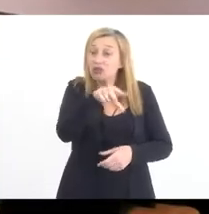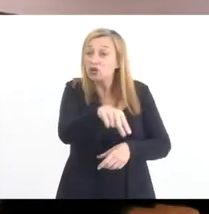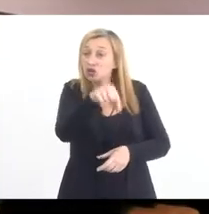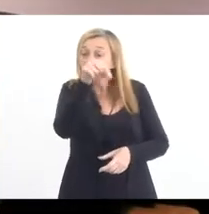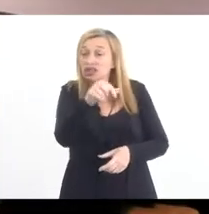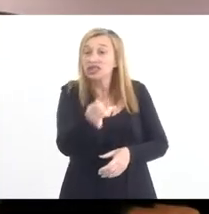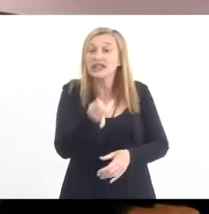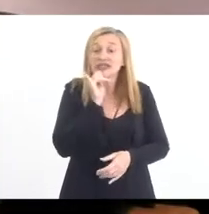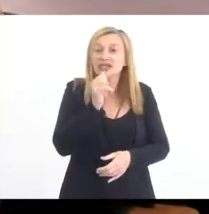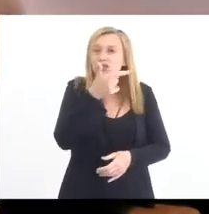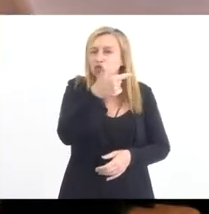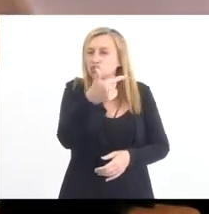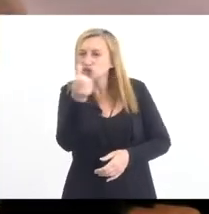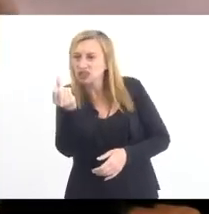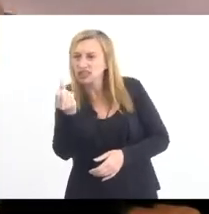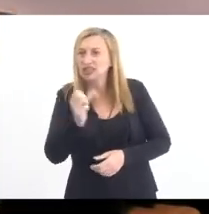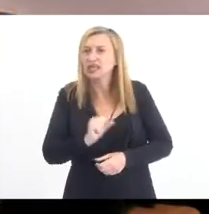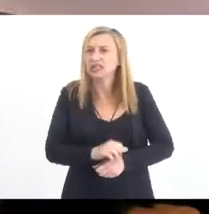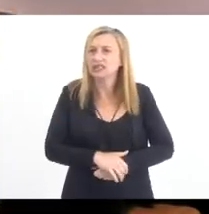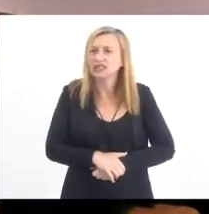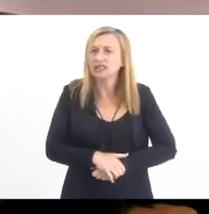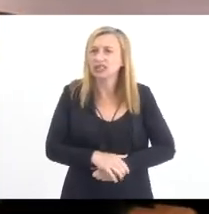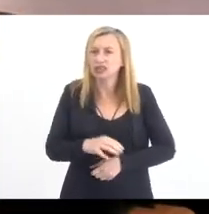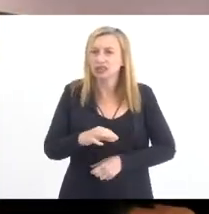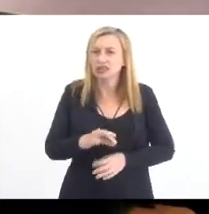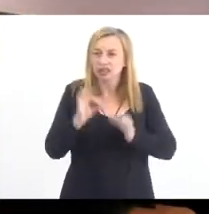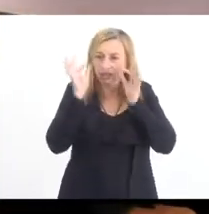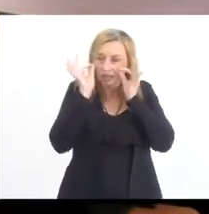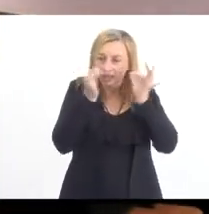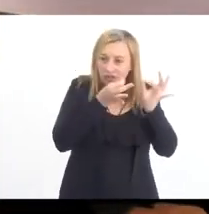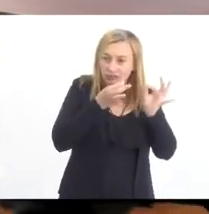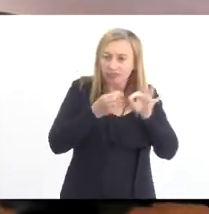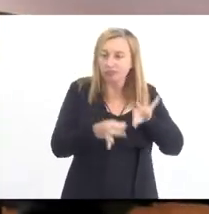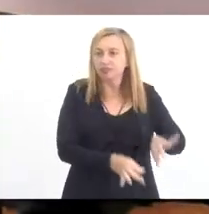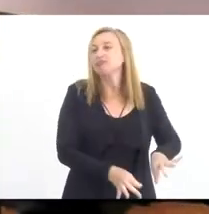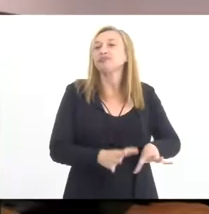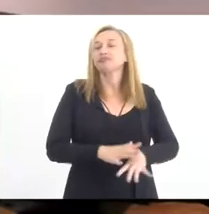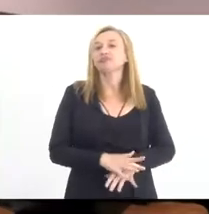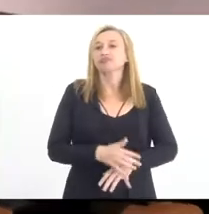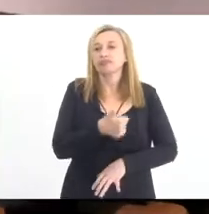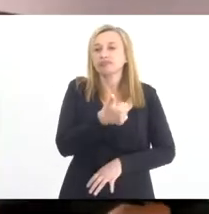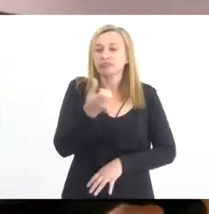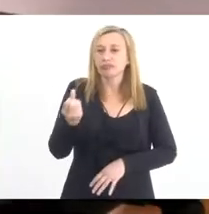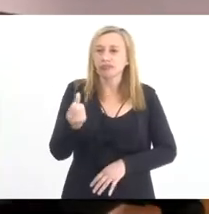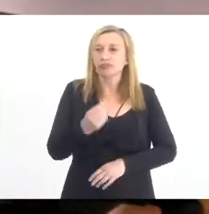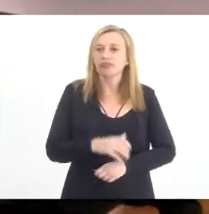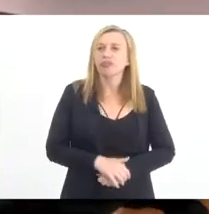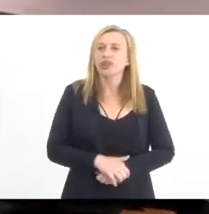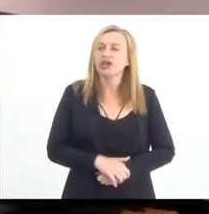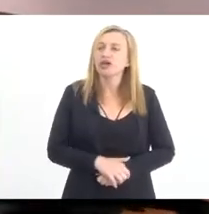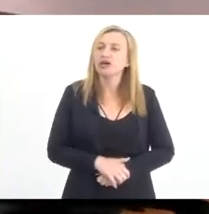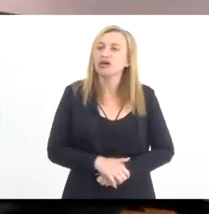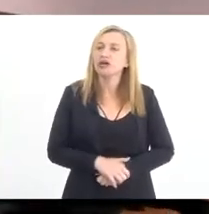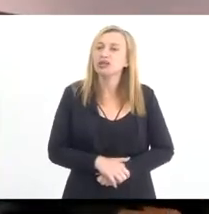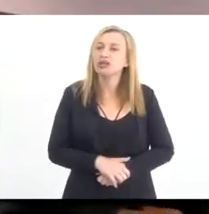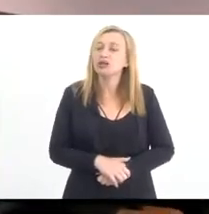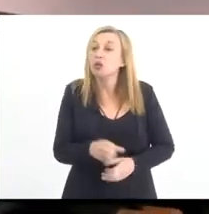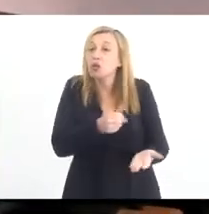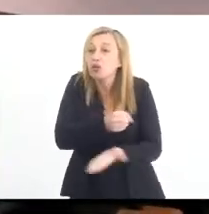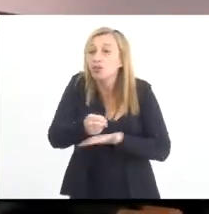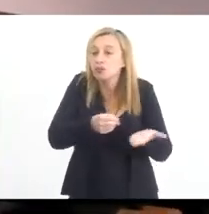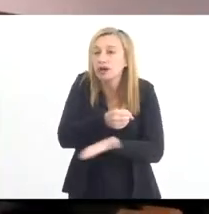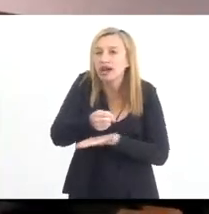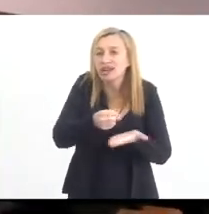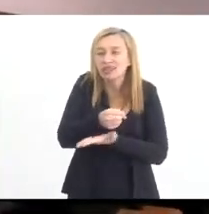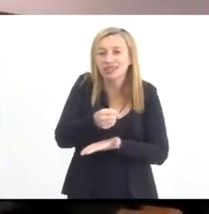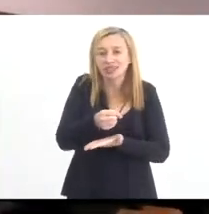por exemplo, em 2016, meu óculos está ficando embaçado, ela foi eleita em 2016 com base